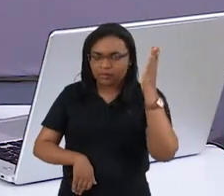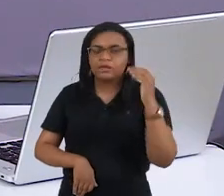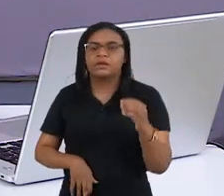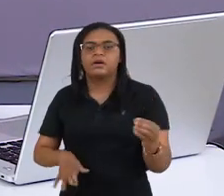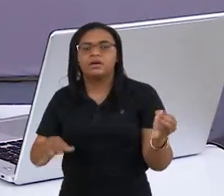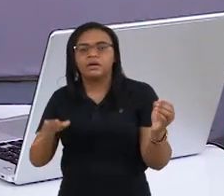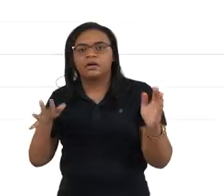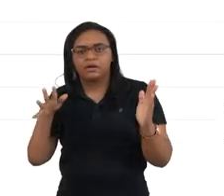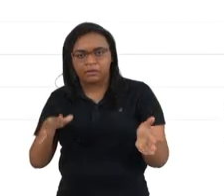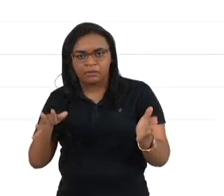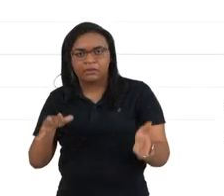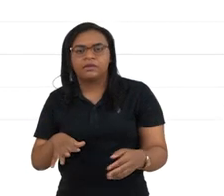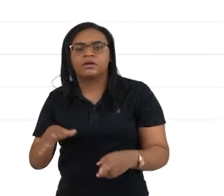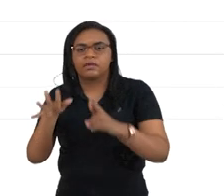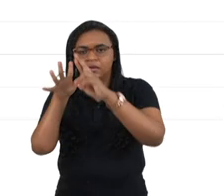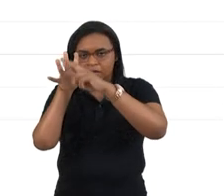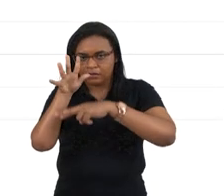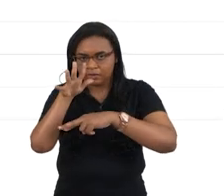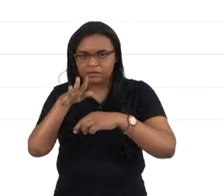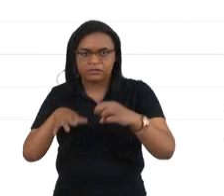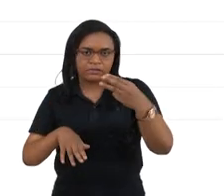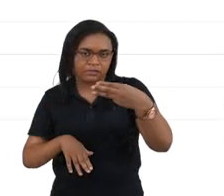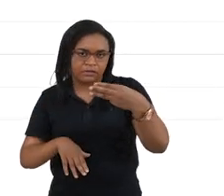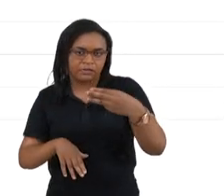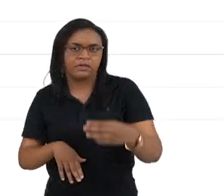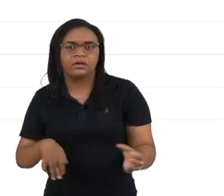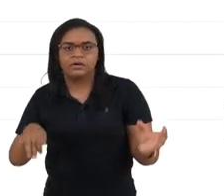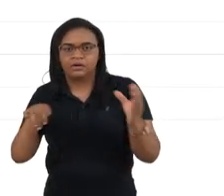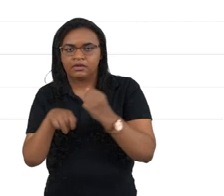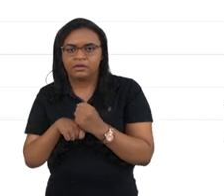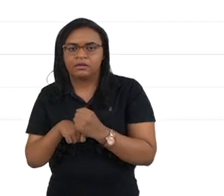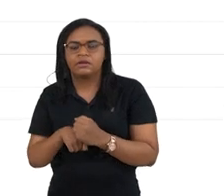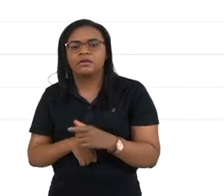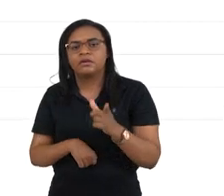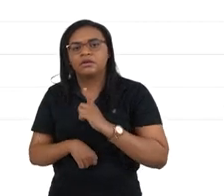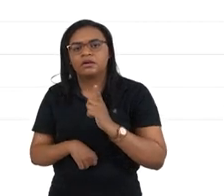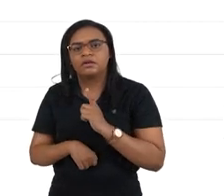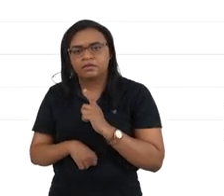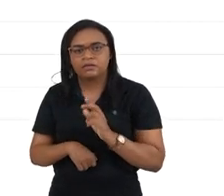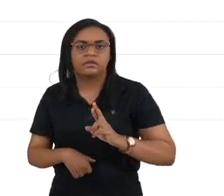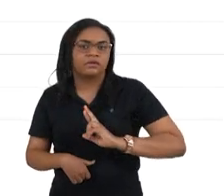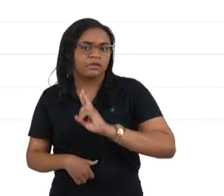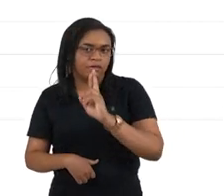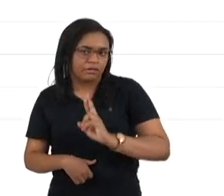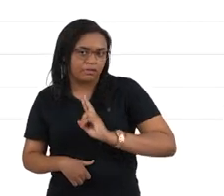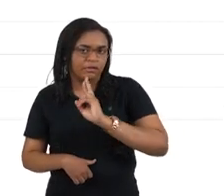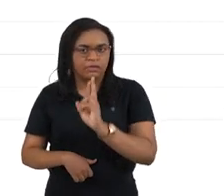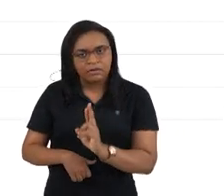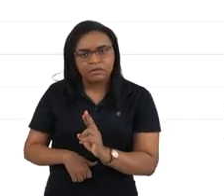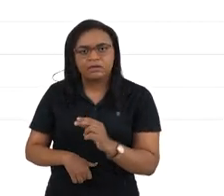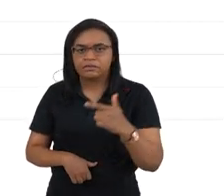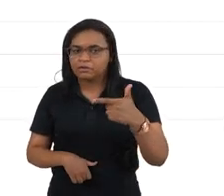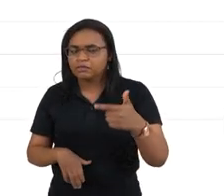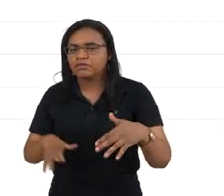3 composta. Como eu comentei com vocês anteriormente, na regra de 3 compostas, nós temos a seguinte relação. Envolve mais de